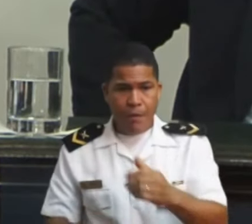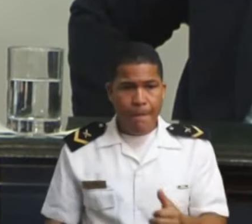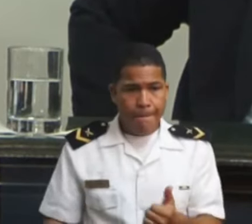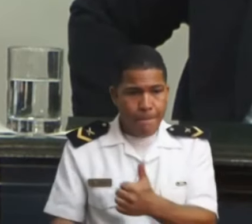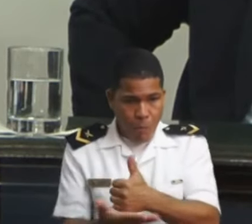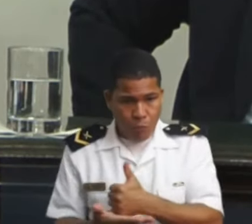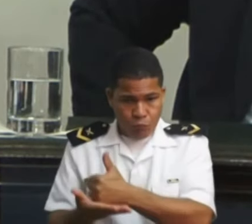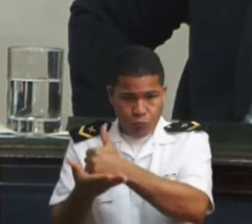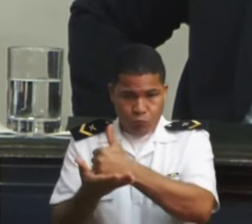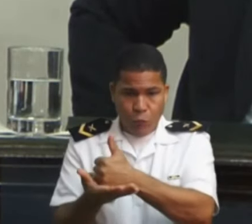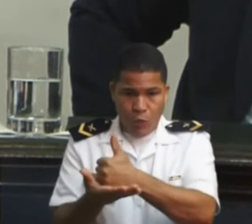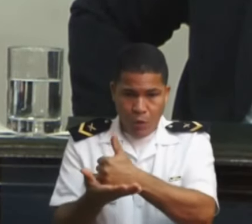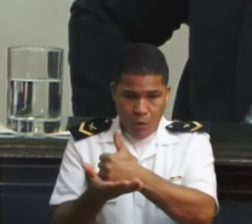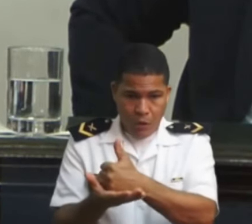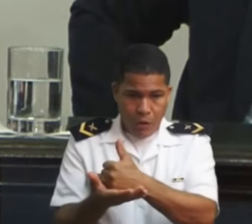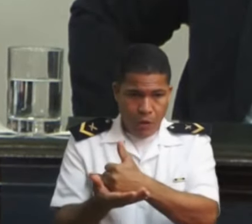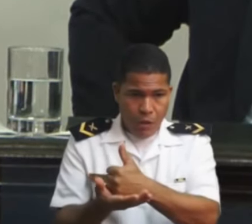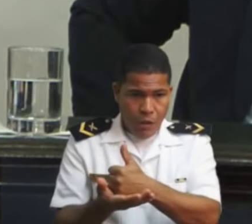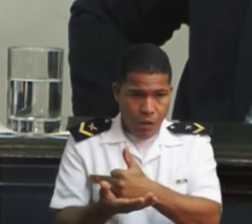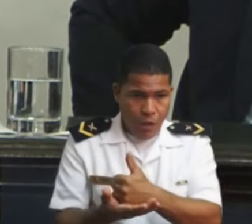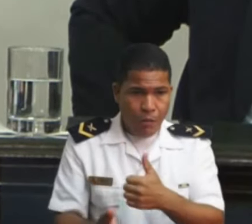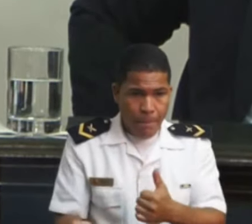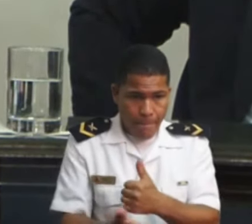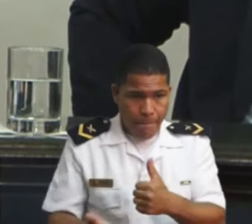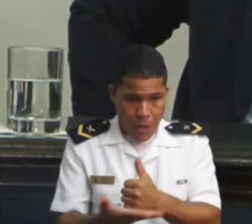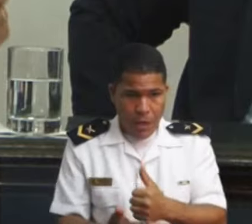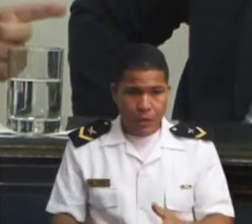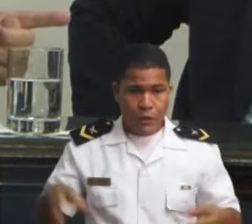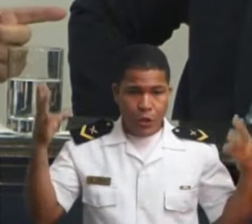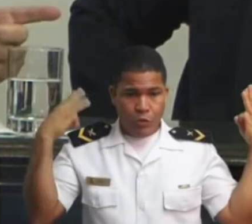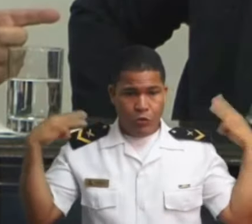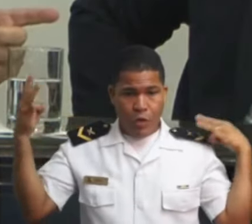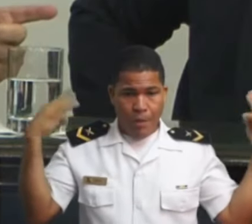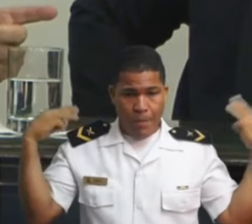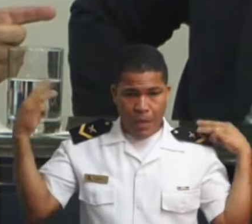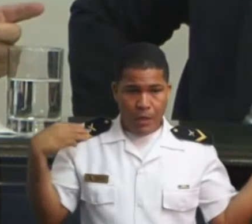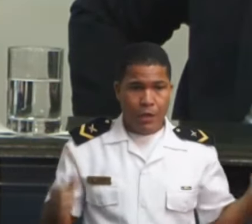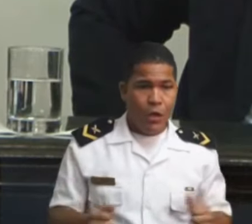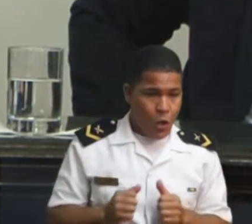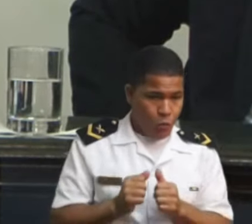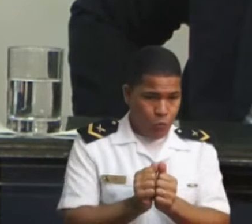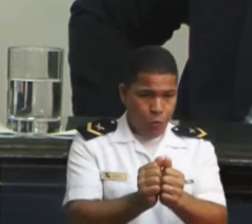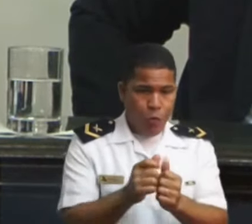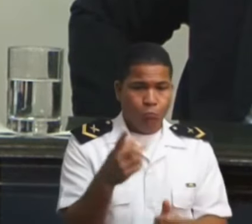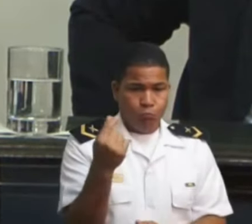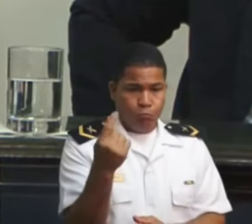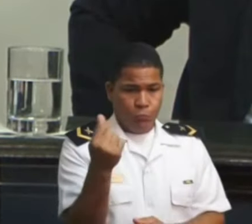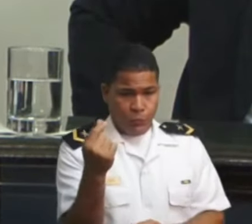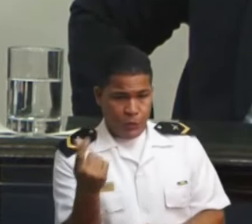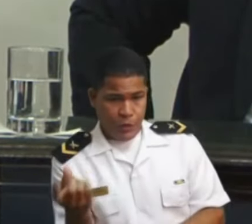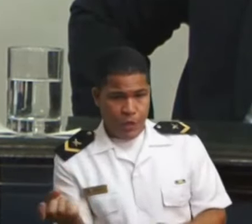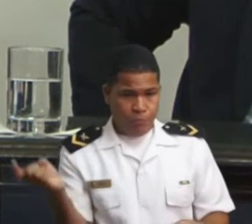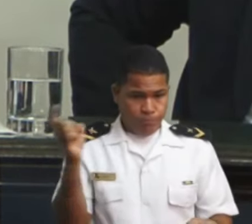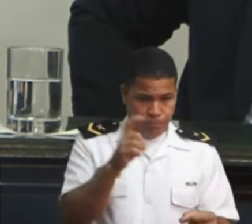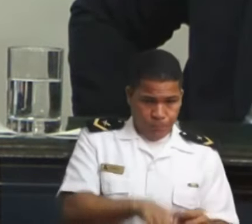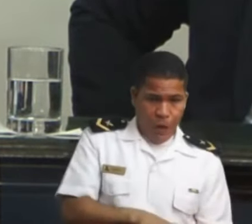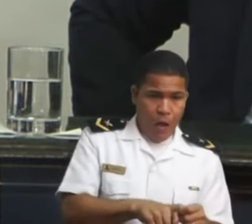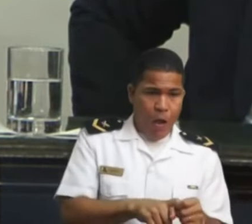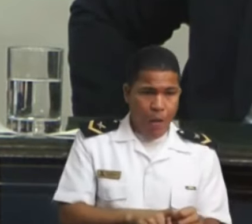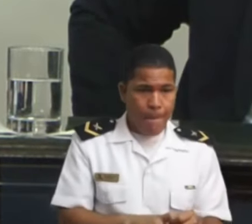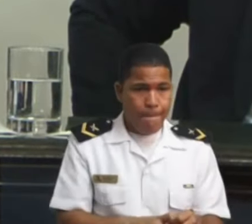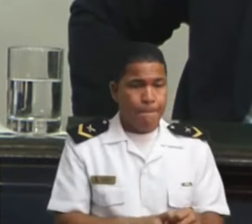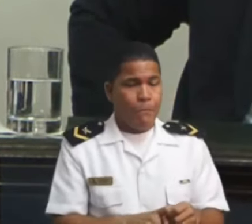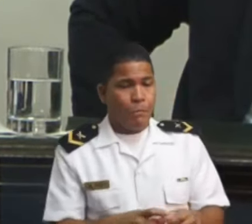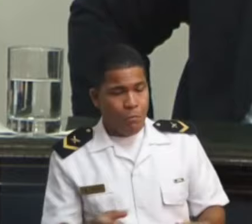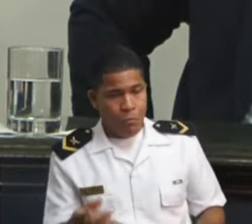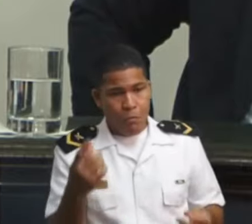pela Marinha do Brasil, com vinculação orçamentária e de pessoal e material. Ou